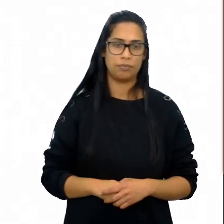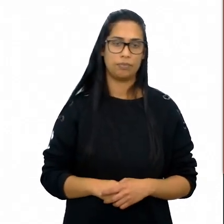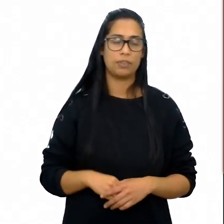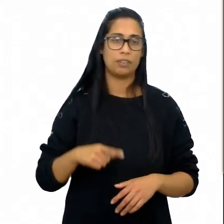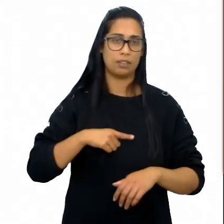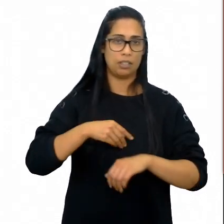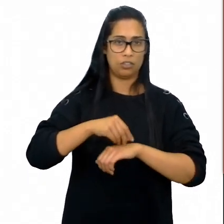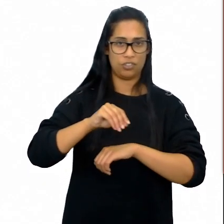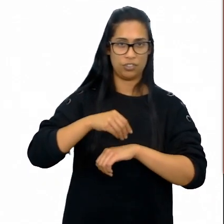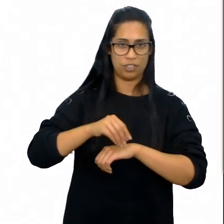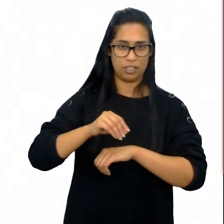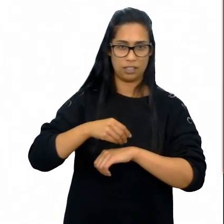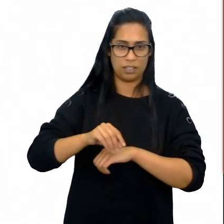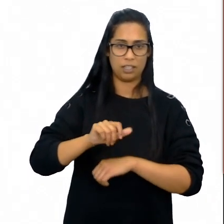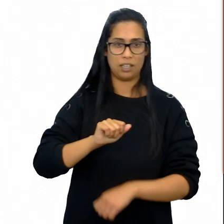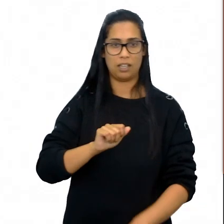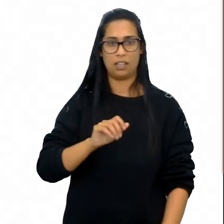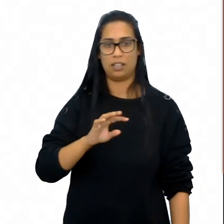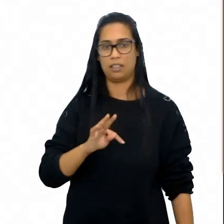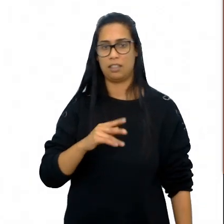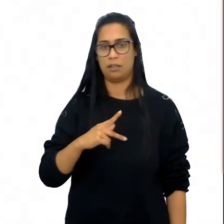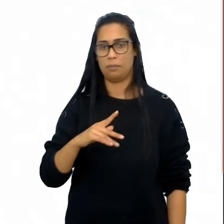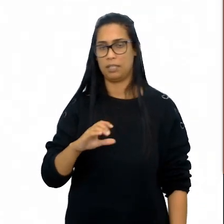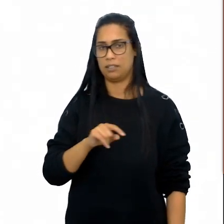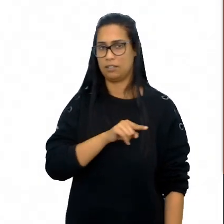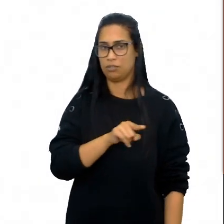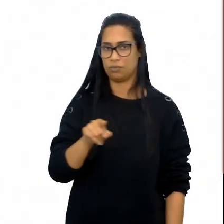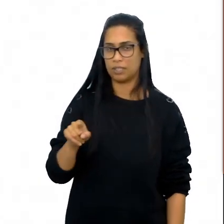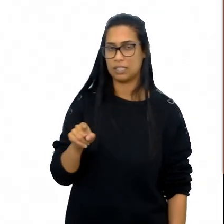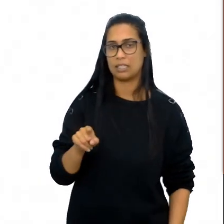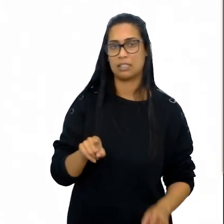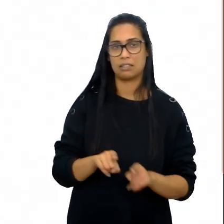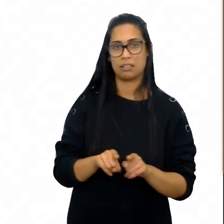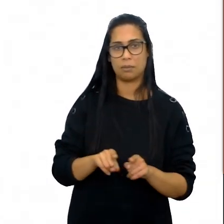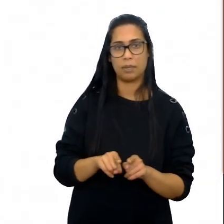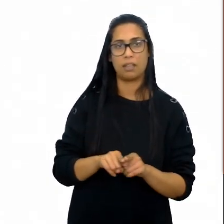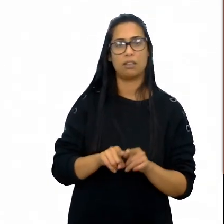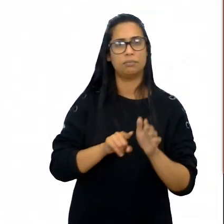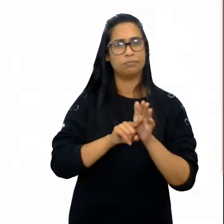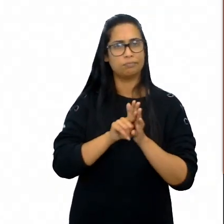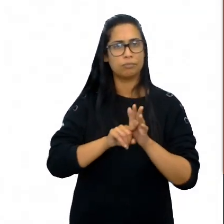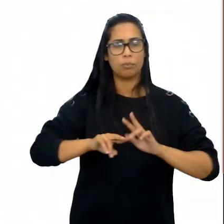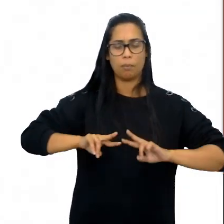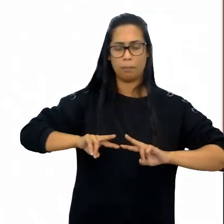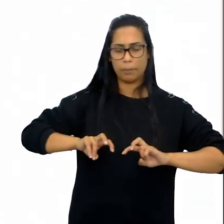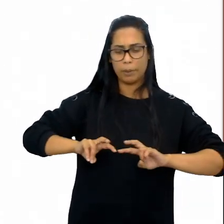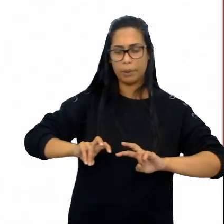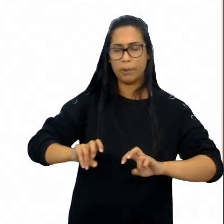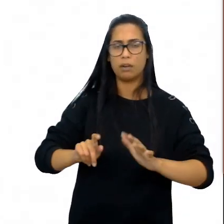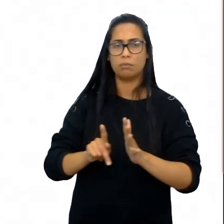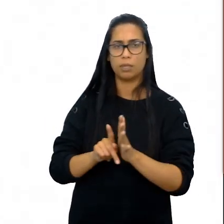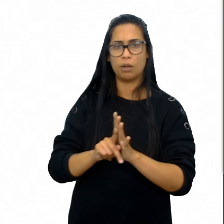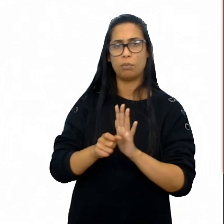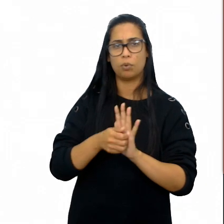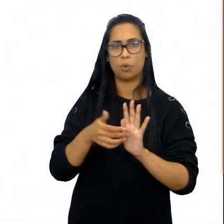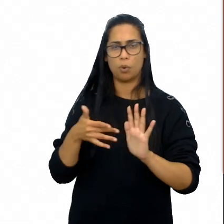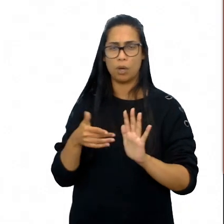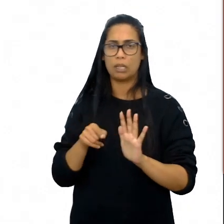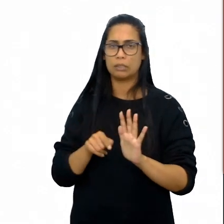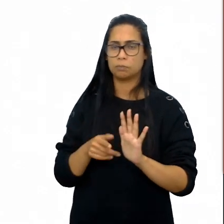algumas sugestões para ter PC de vocês né Para que vocês possam Que tal esse documento curricular da melhor forma possível